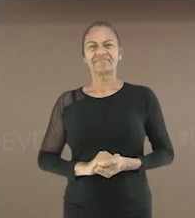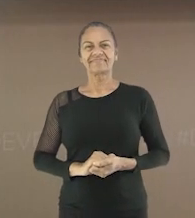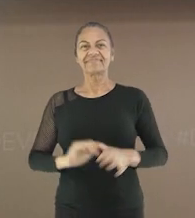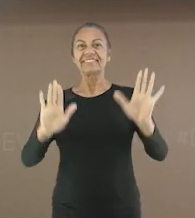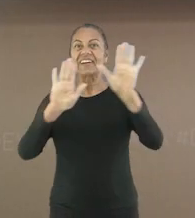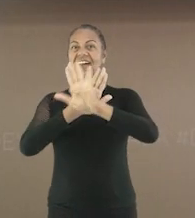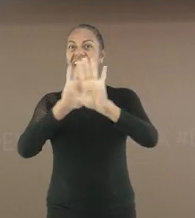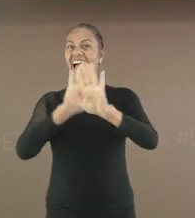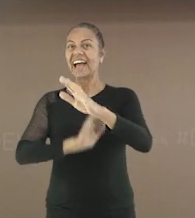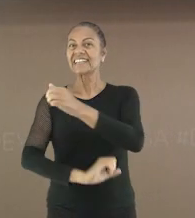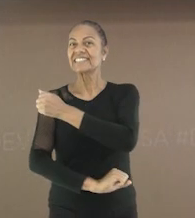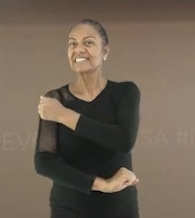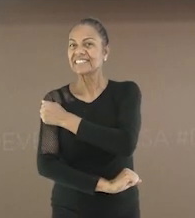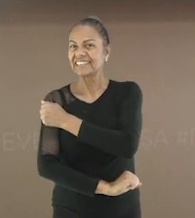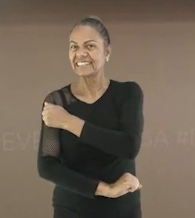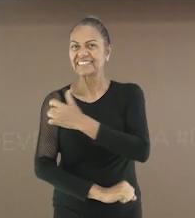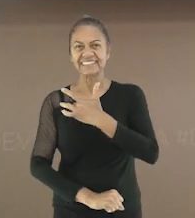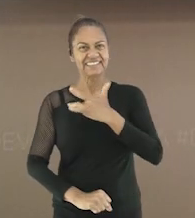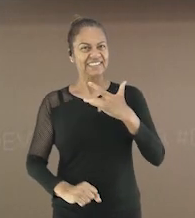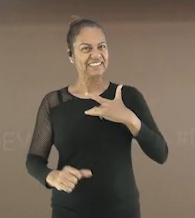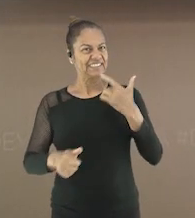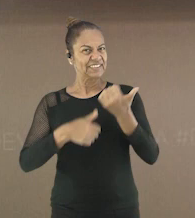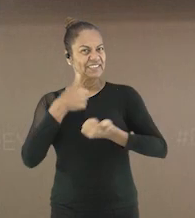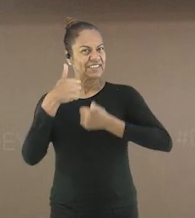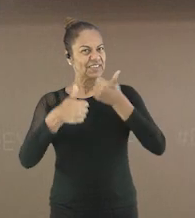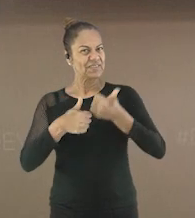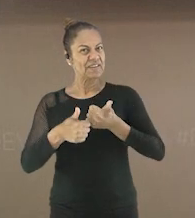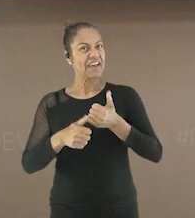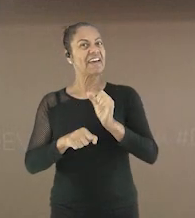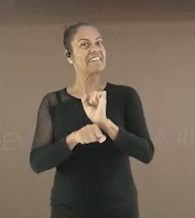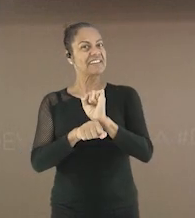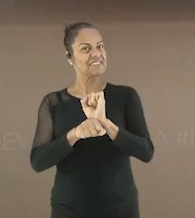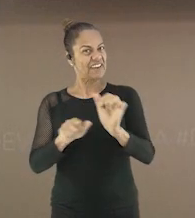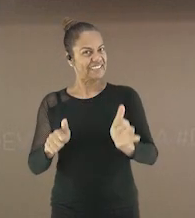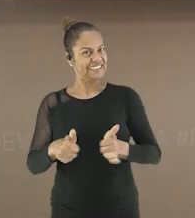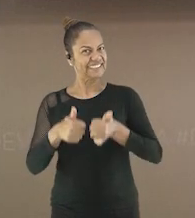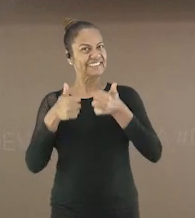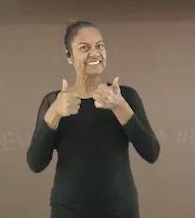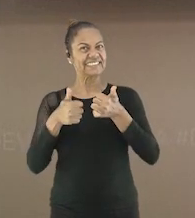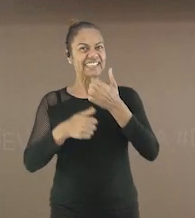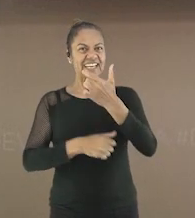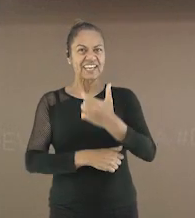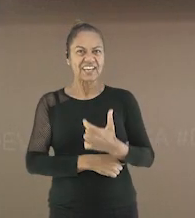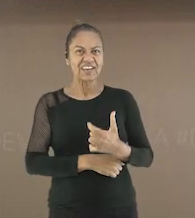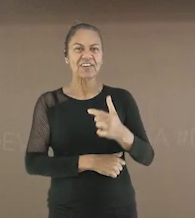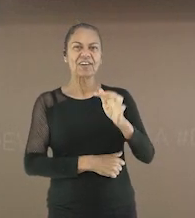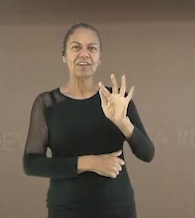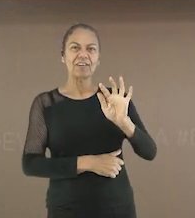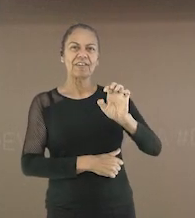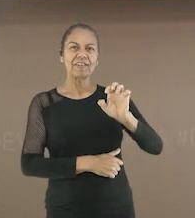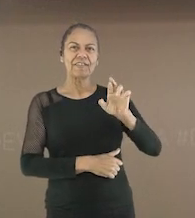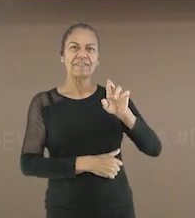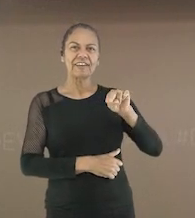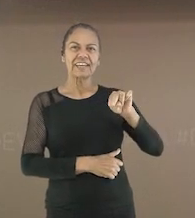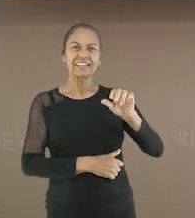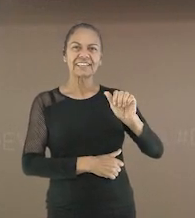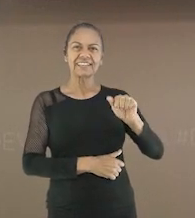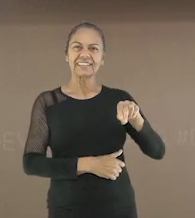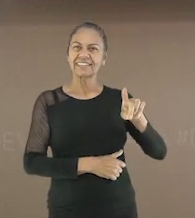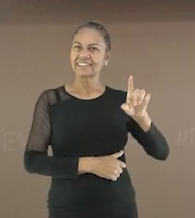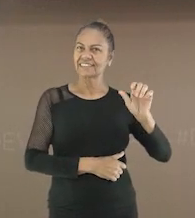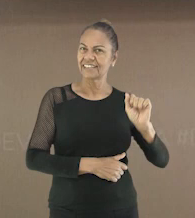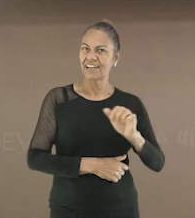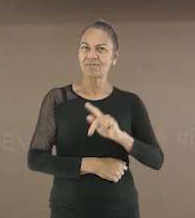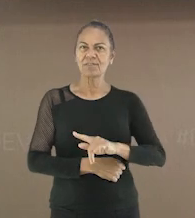Olá, estudantes! Tudo bem com vocês? Eu espero que sim! Eu sou Fernanda Rodrigues, professora de língua